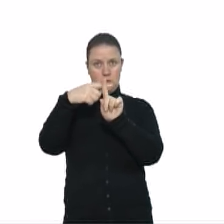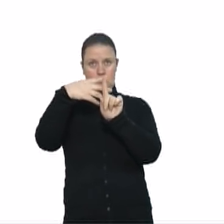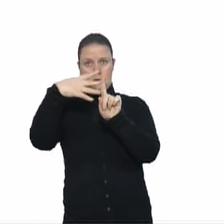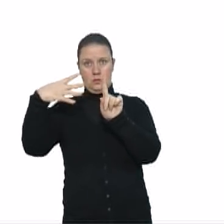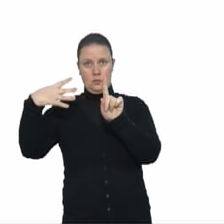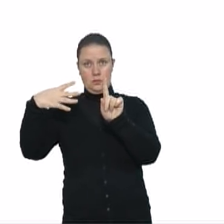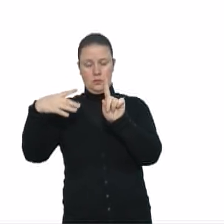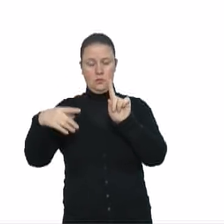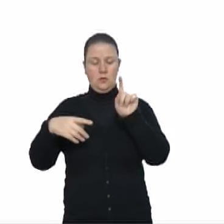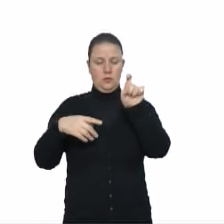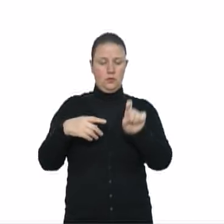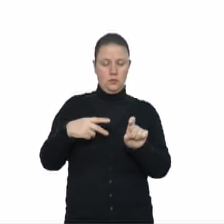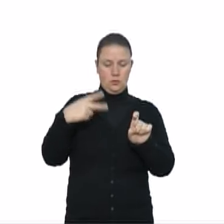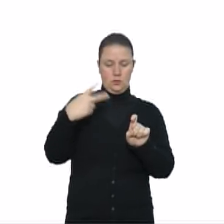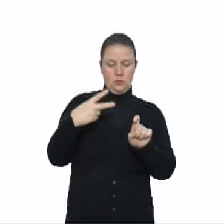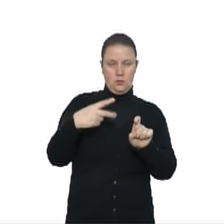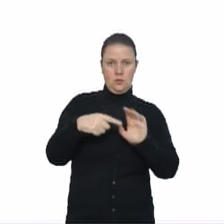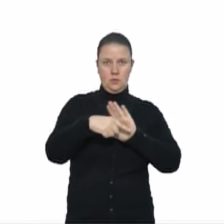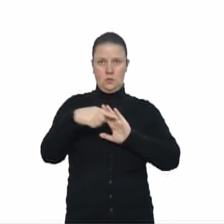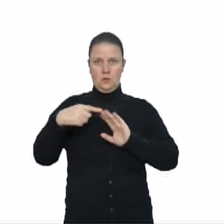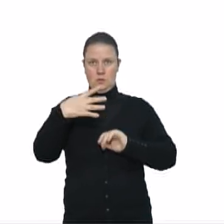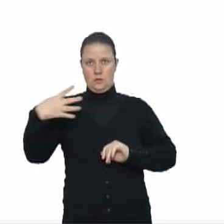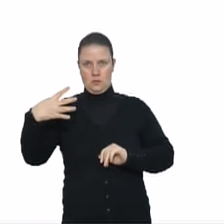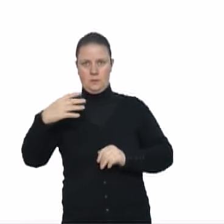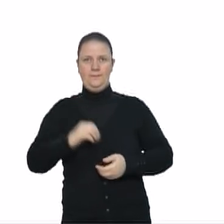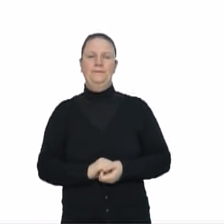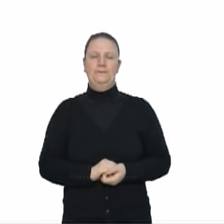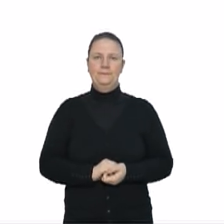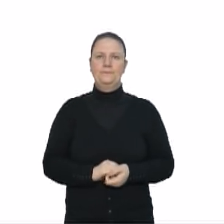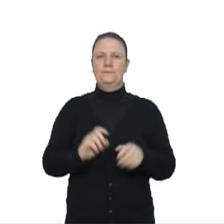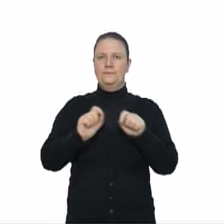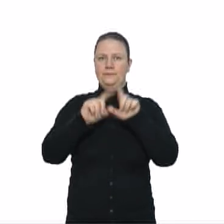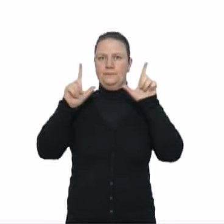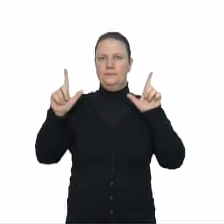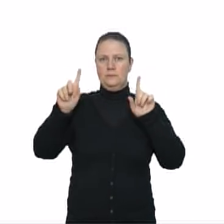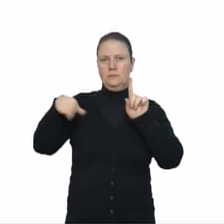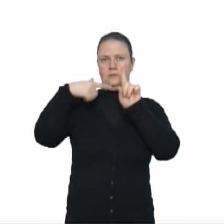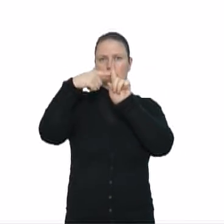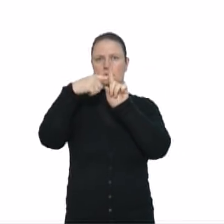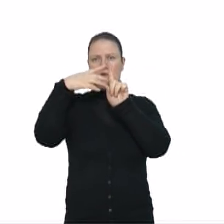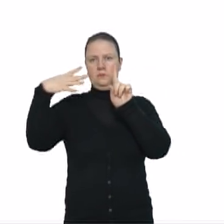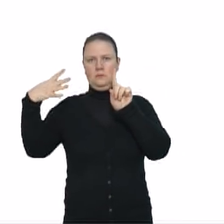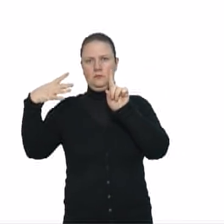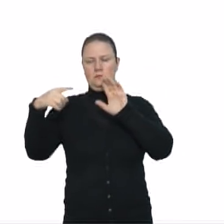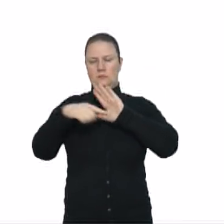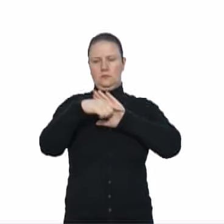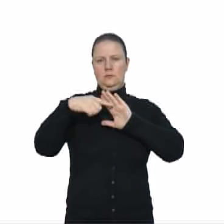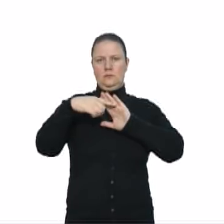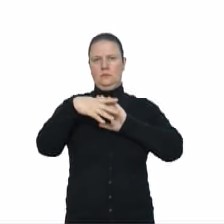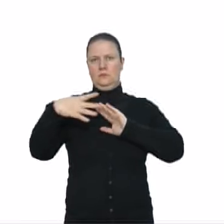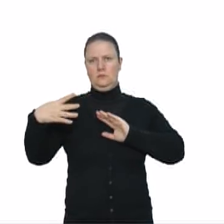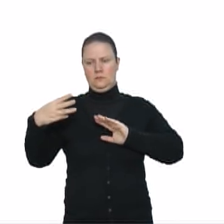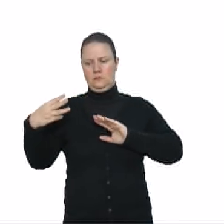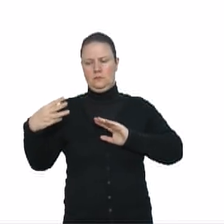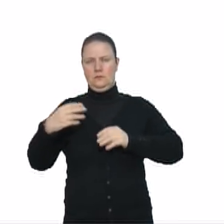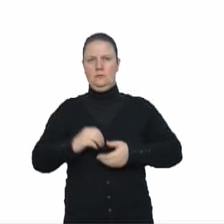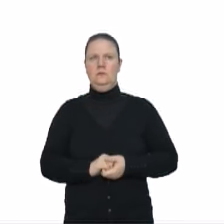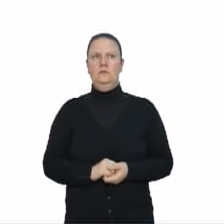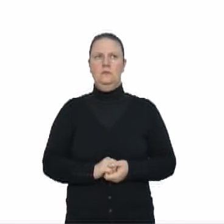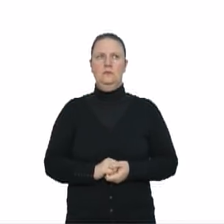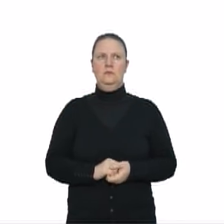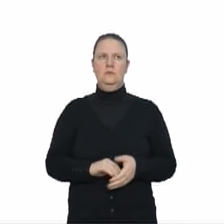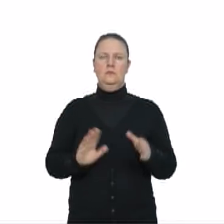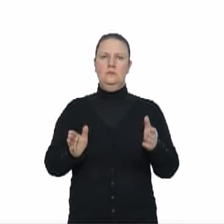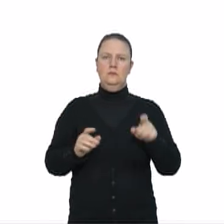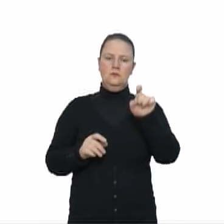E utilizando o menos, está aqui, menos 4, ok? Claro que é mais 4 mais 3 e menos 4 mais 3, ok? No caso